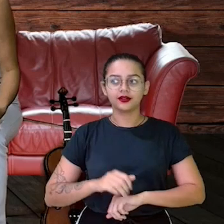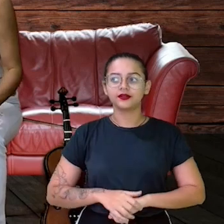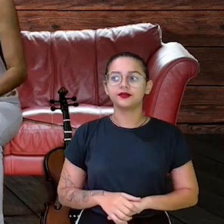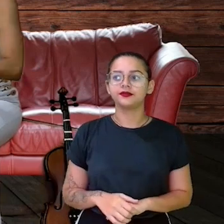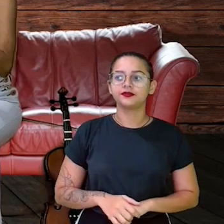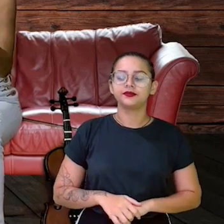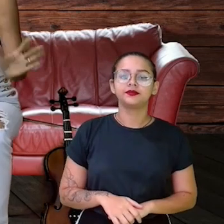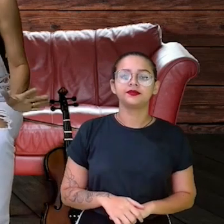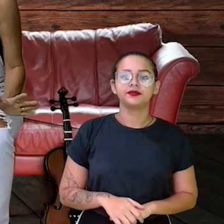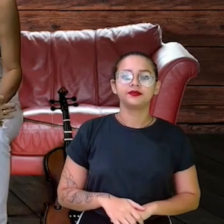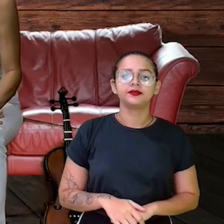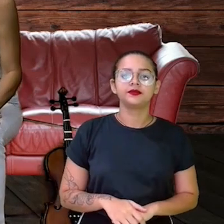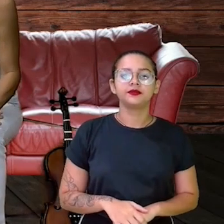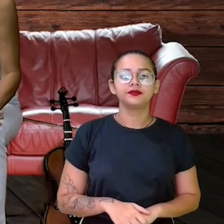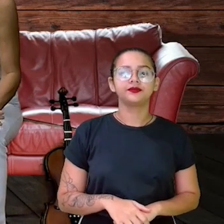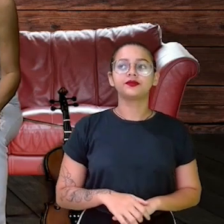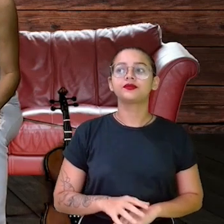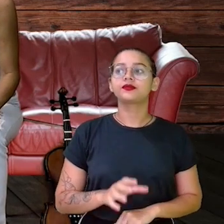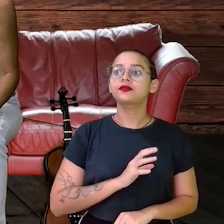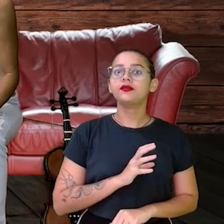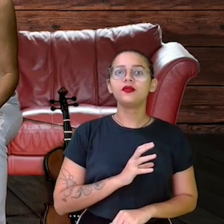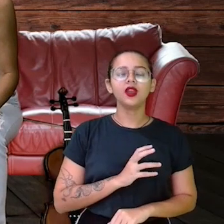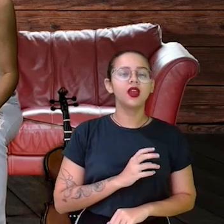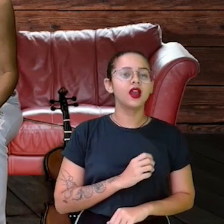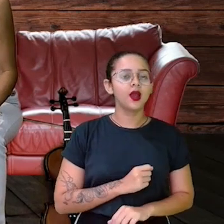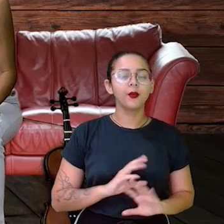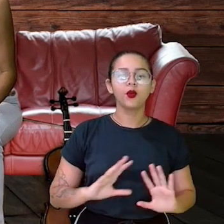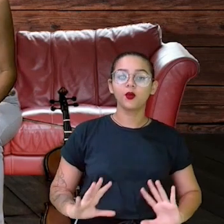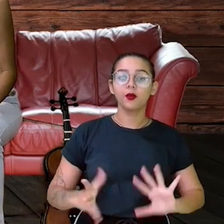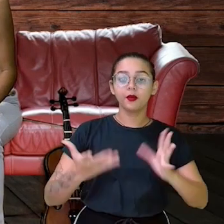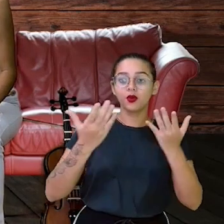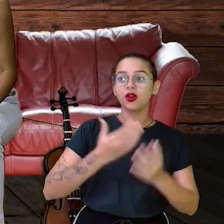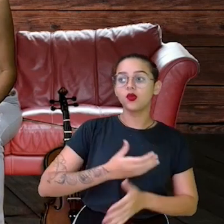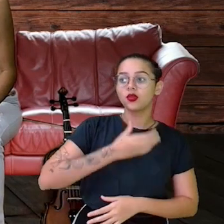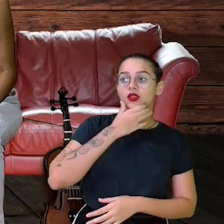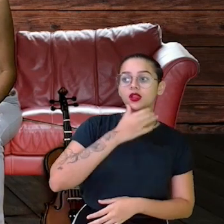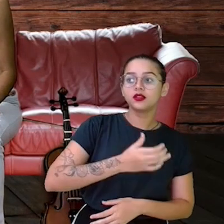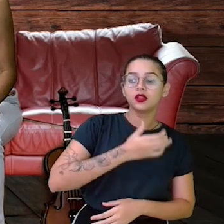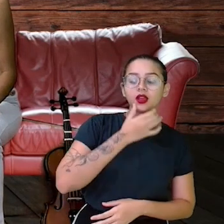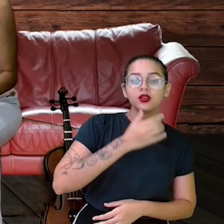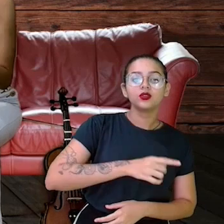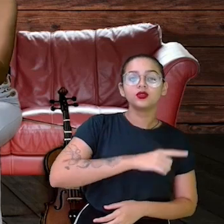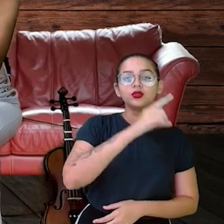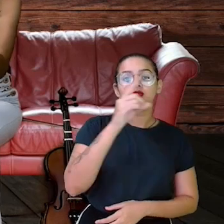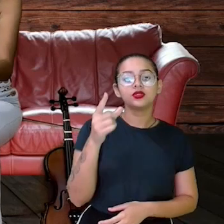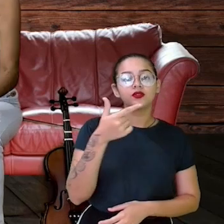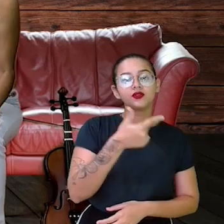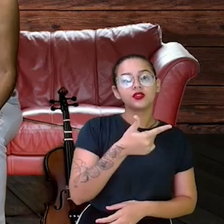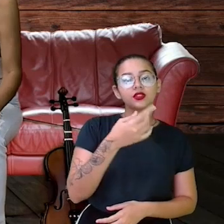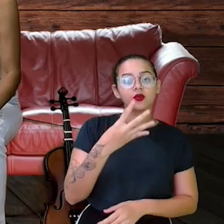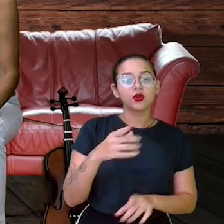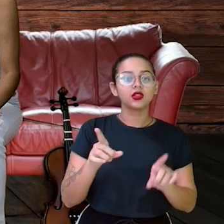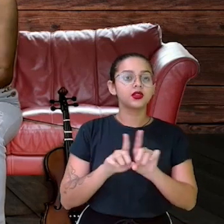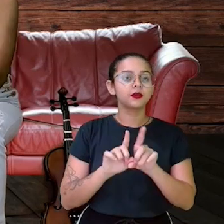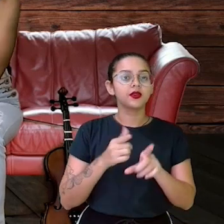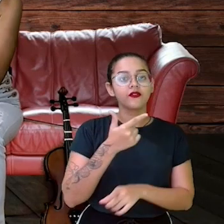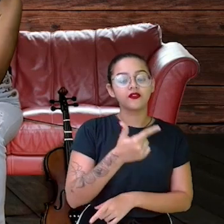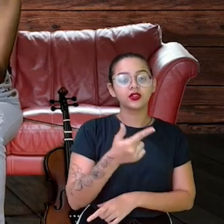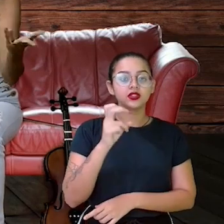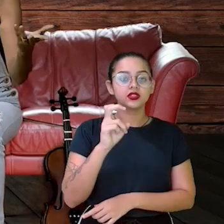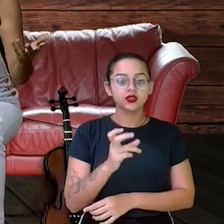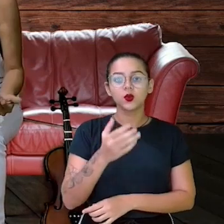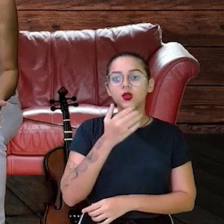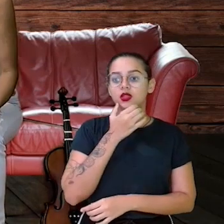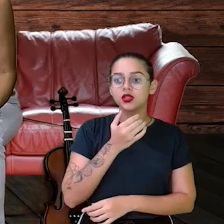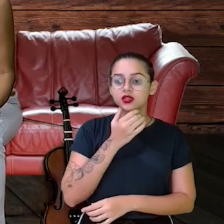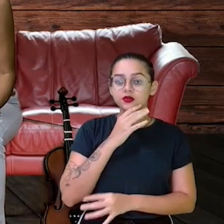Gente, olha, eles adoram comemorar o Natal. E nos dias 24 e 25 de dezembro, se reúnem